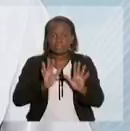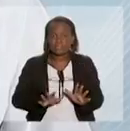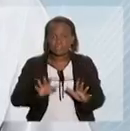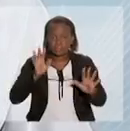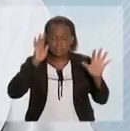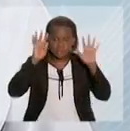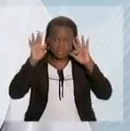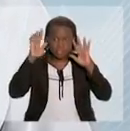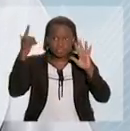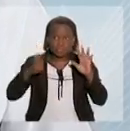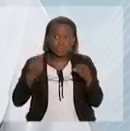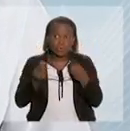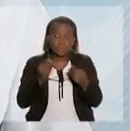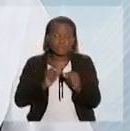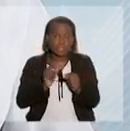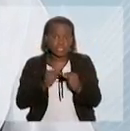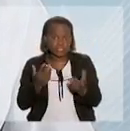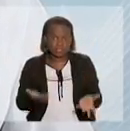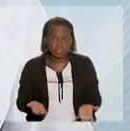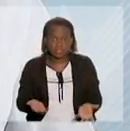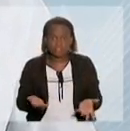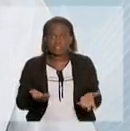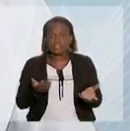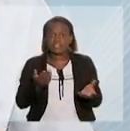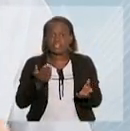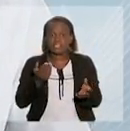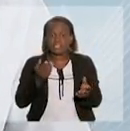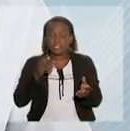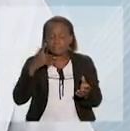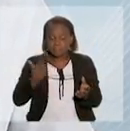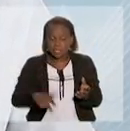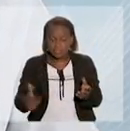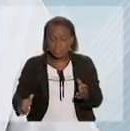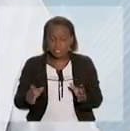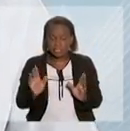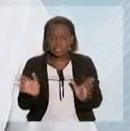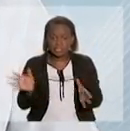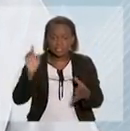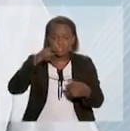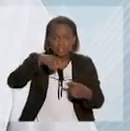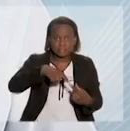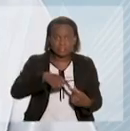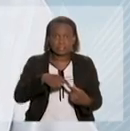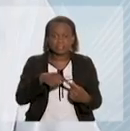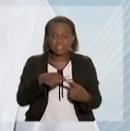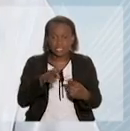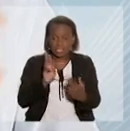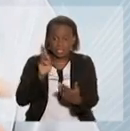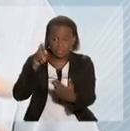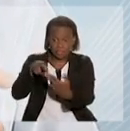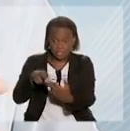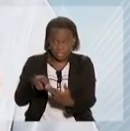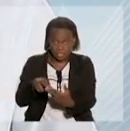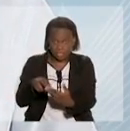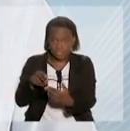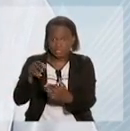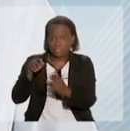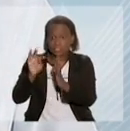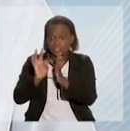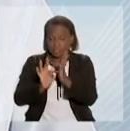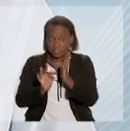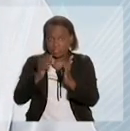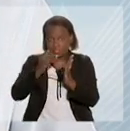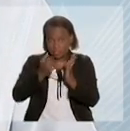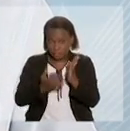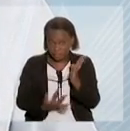mas repensando a prática, ou seja, fazendo cada vez mais essa convergência entre o referencial teórico,